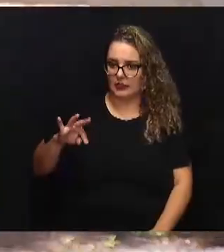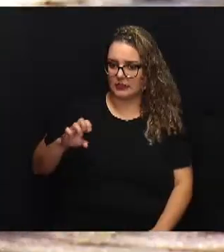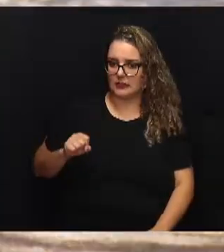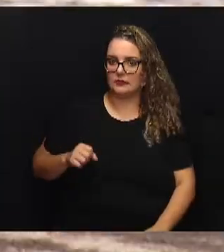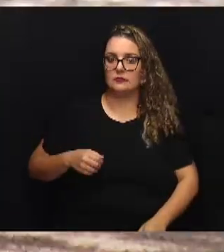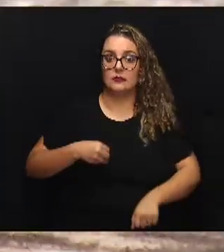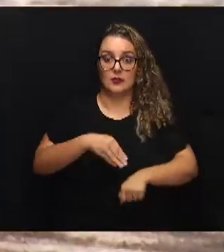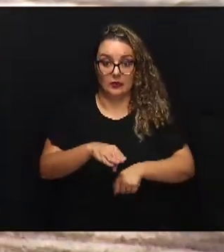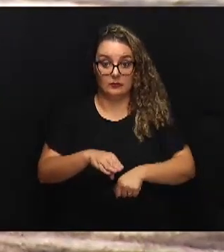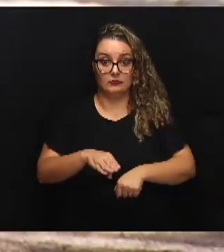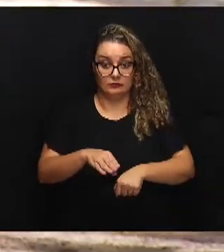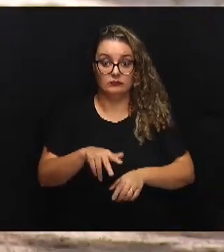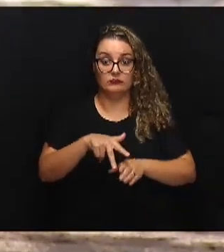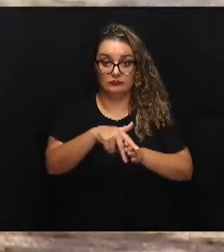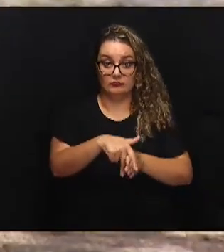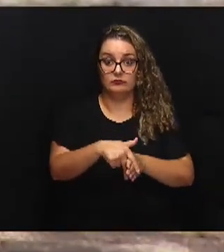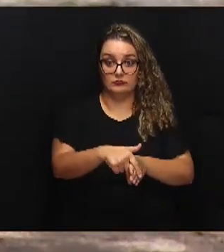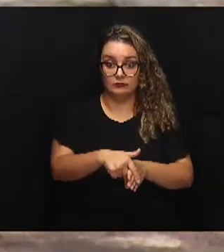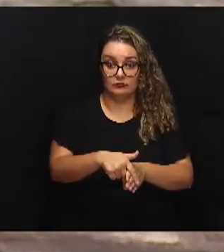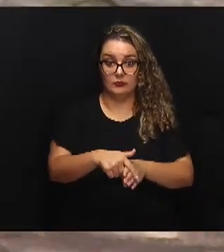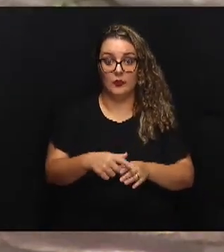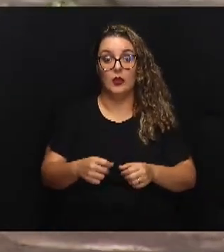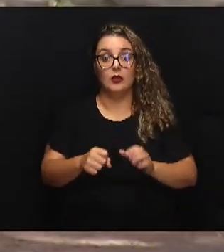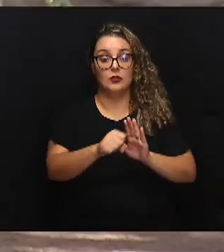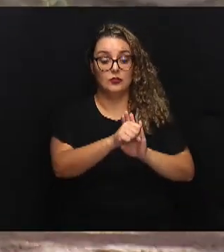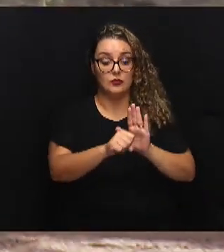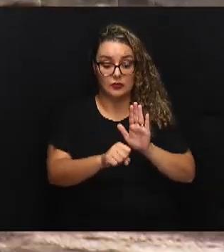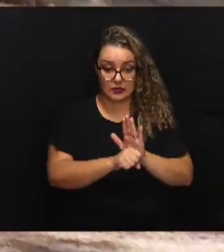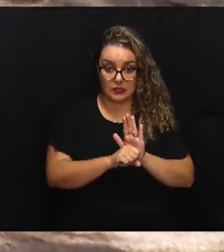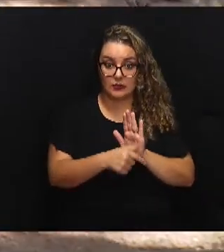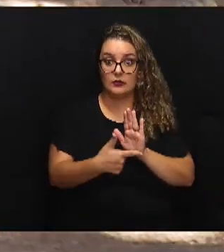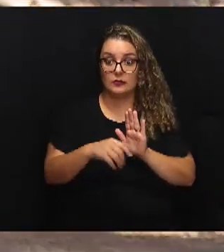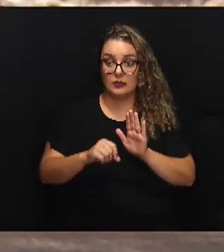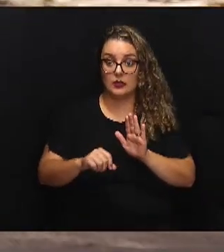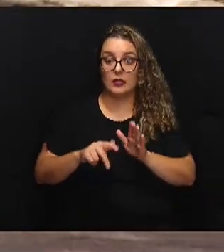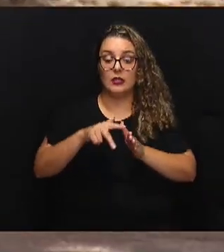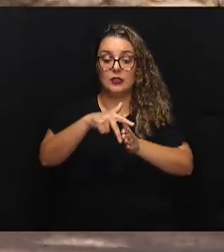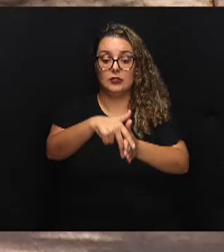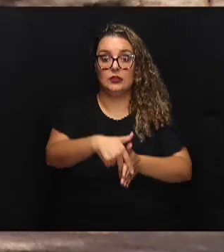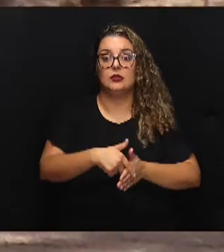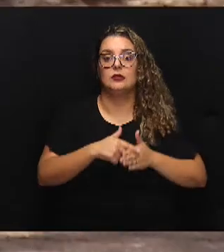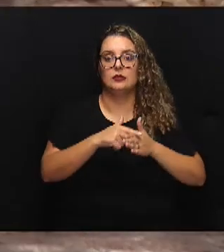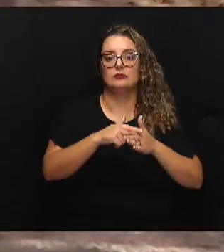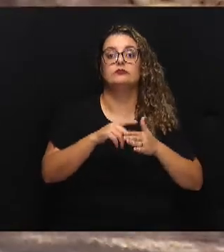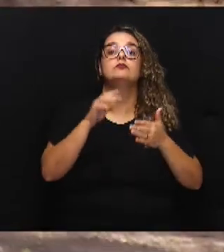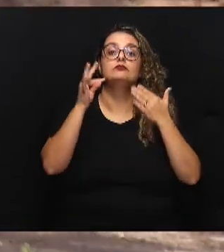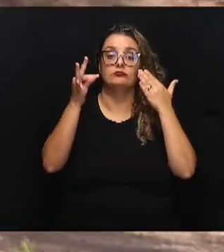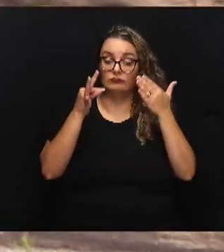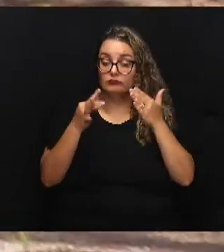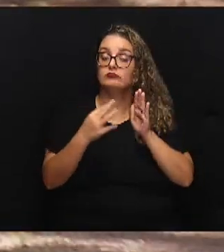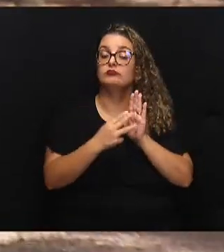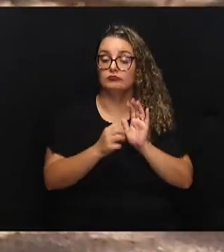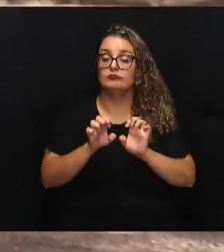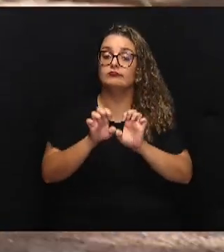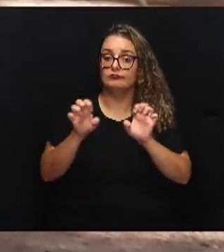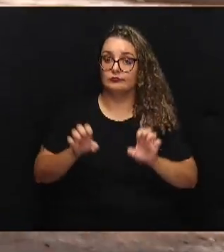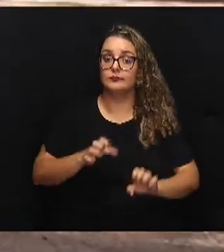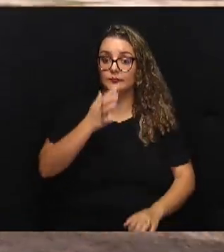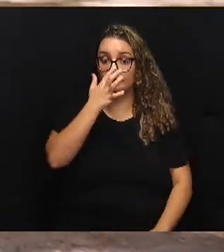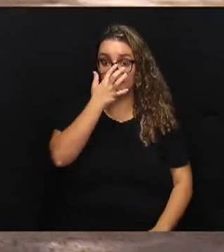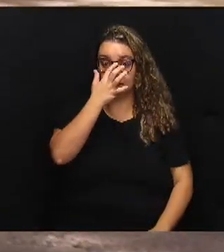tratamento. Mas foi no século XX que a ecoterapia ganhou força como método terapêutico estruturado.